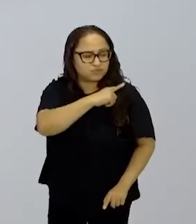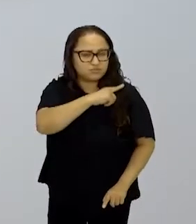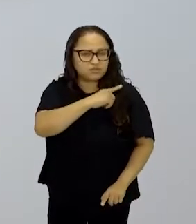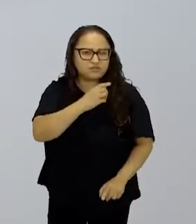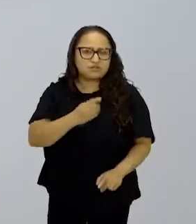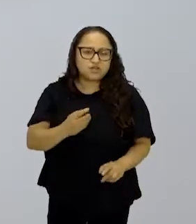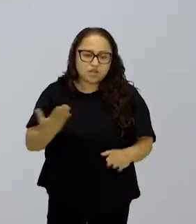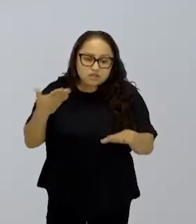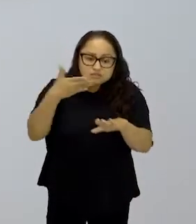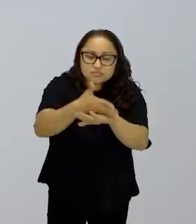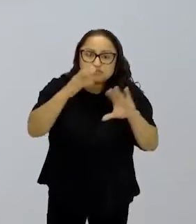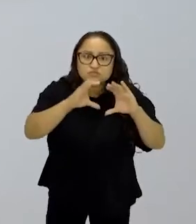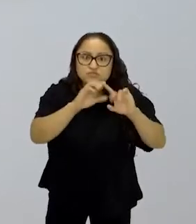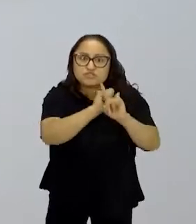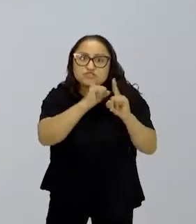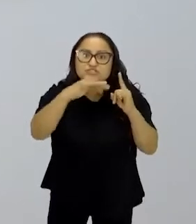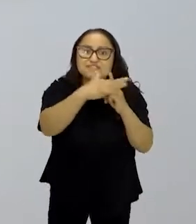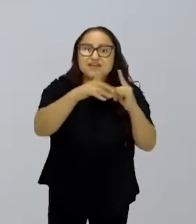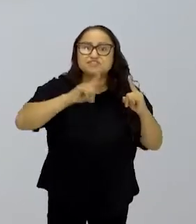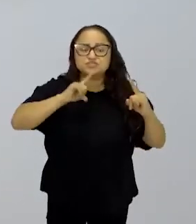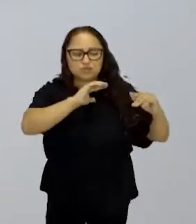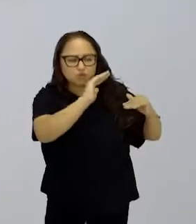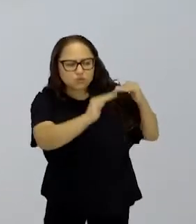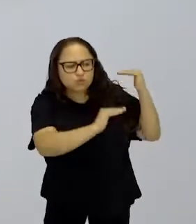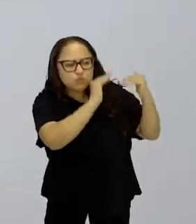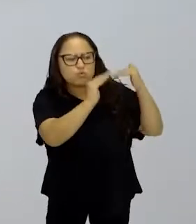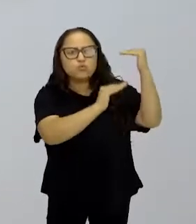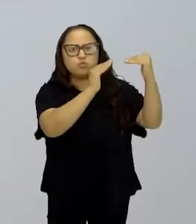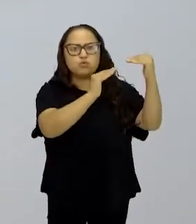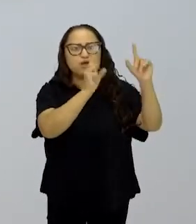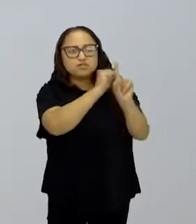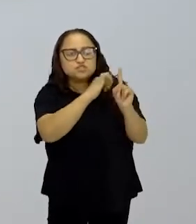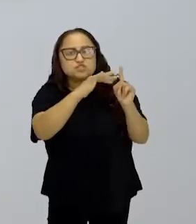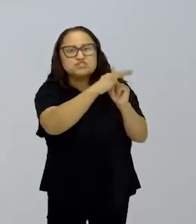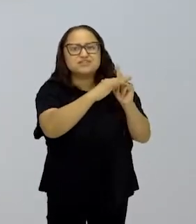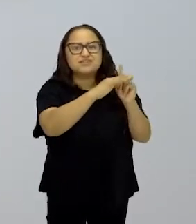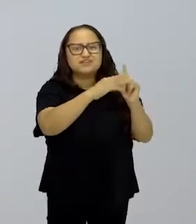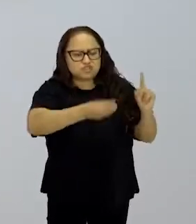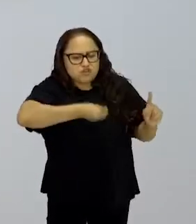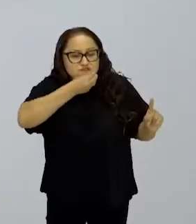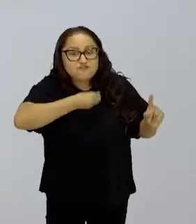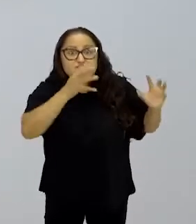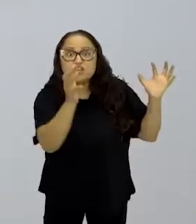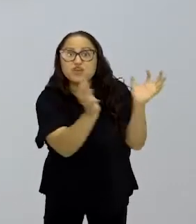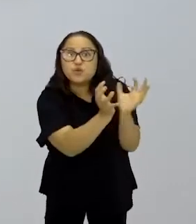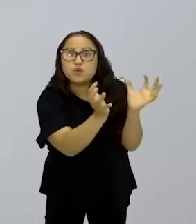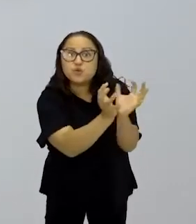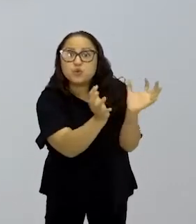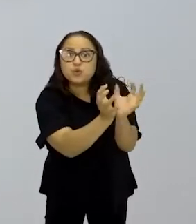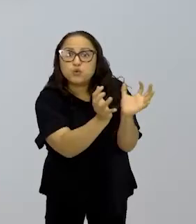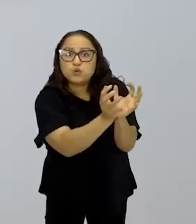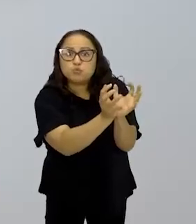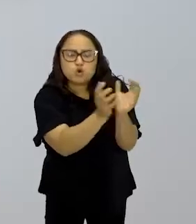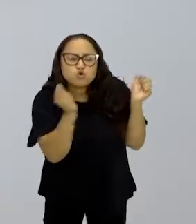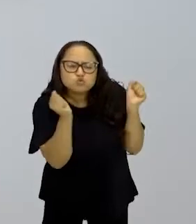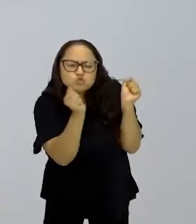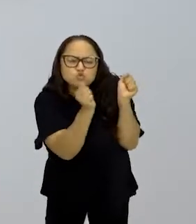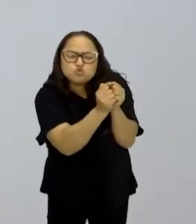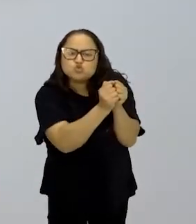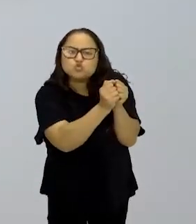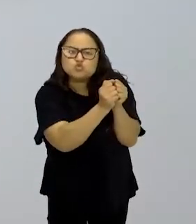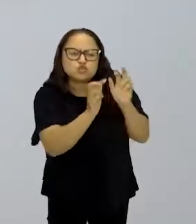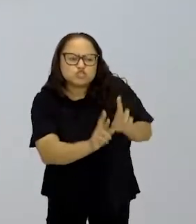dentro da sociedade é uma construção social. A sociedade, viver coletivamente, né, viver juntos